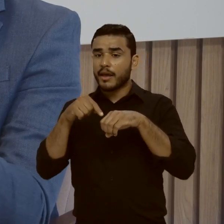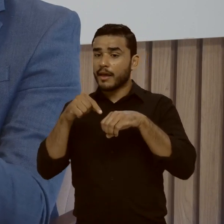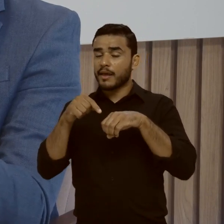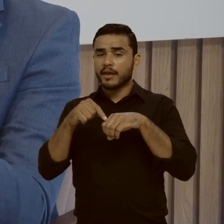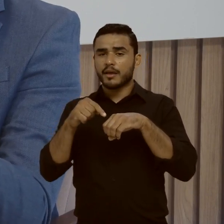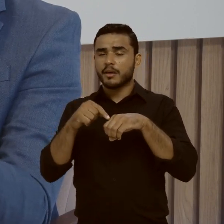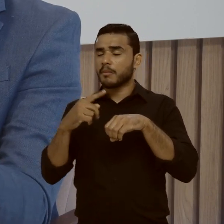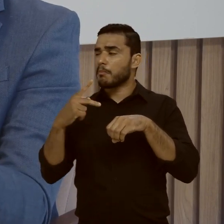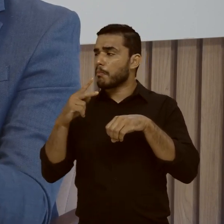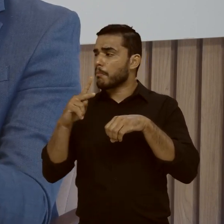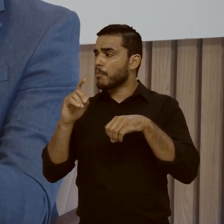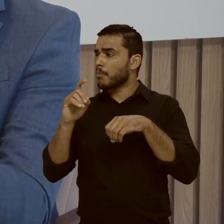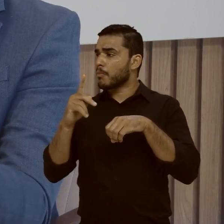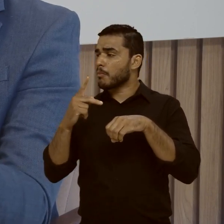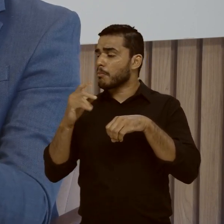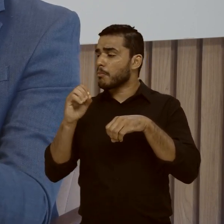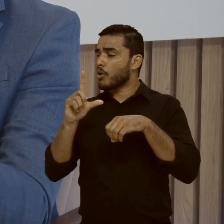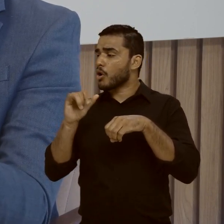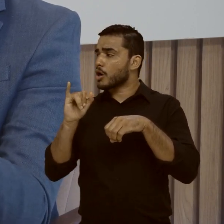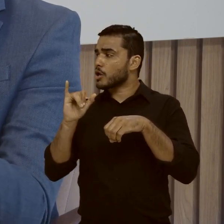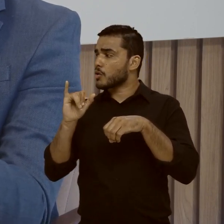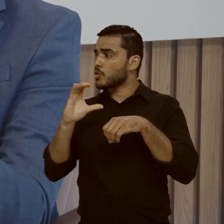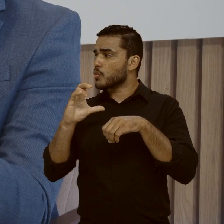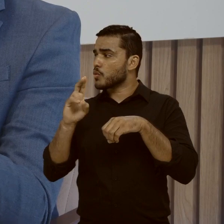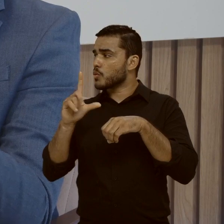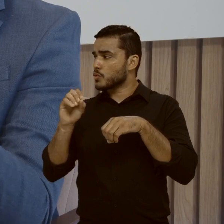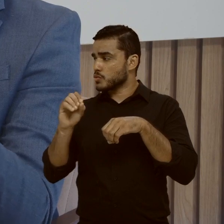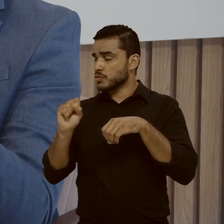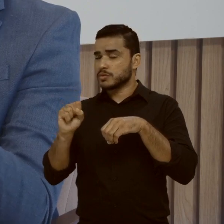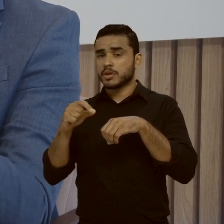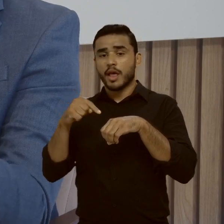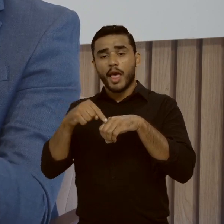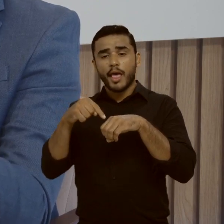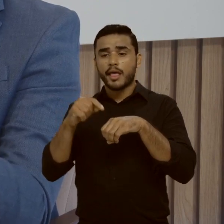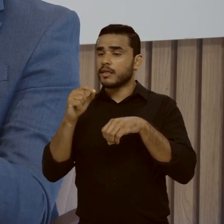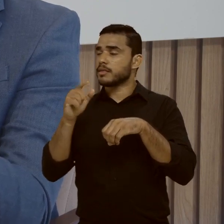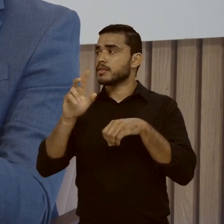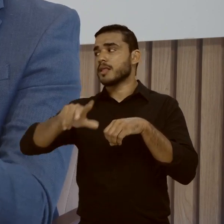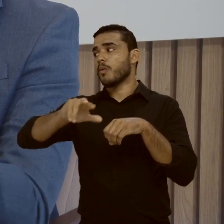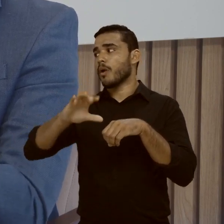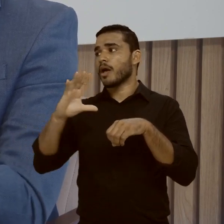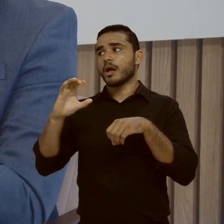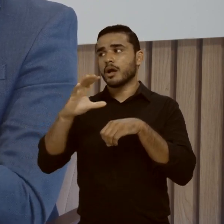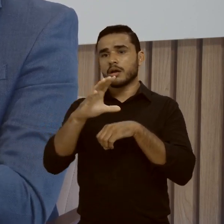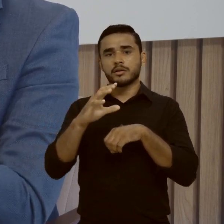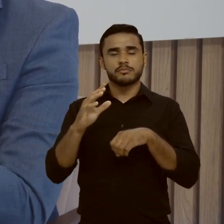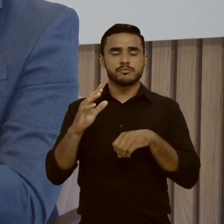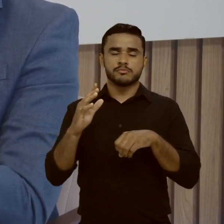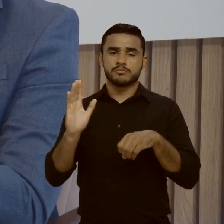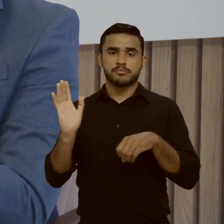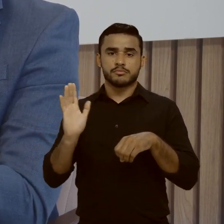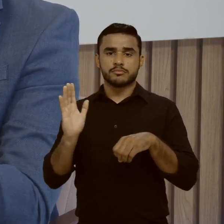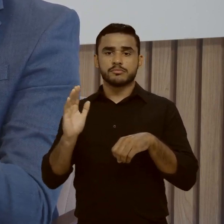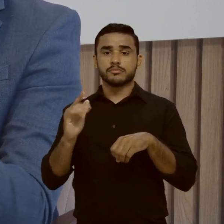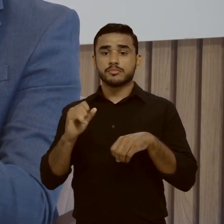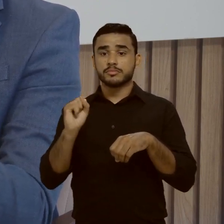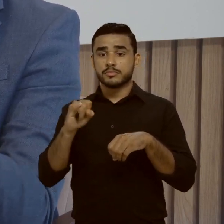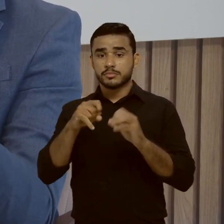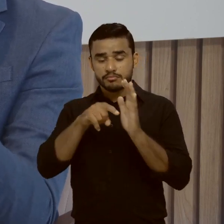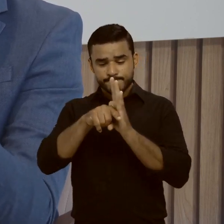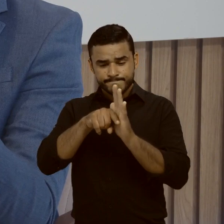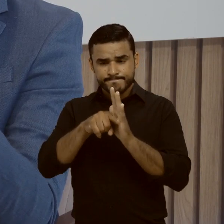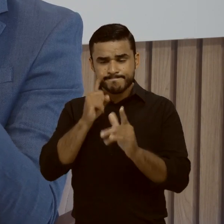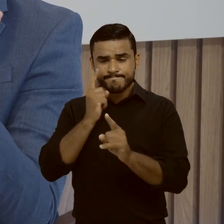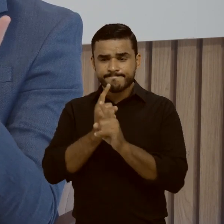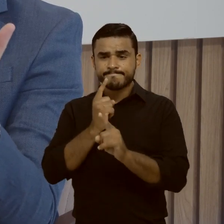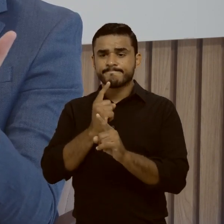30% a 40% desses pólipos vão se desenvolver ao longo de alguns anos, tá? Mas detectá-los é fundamental